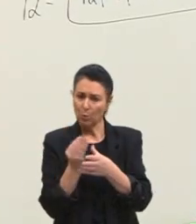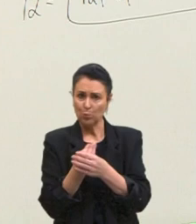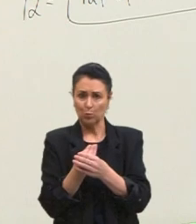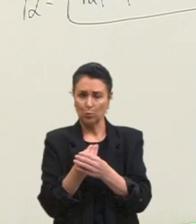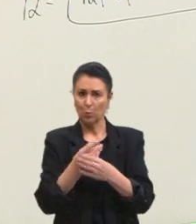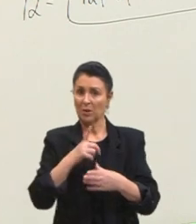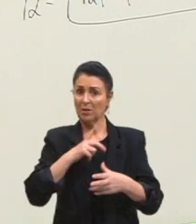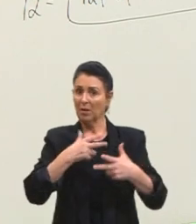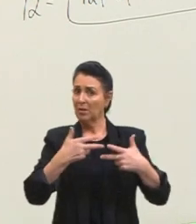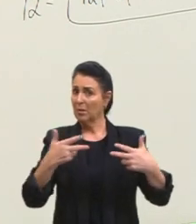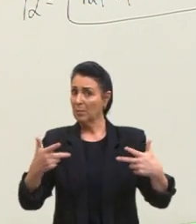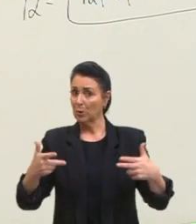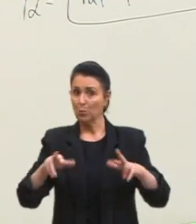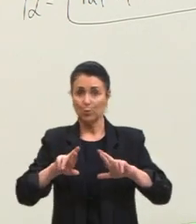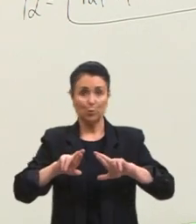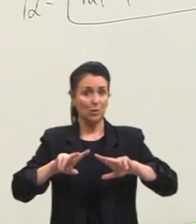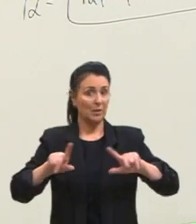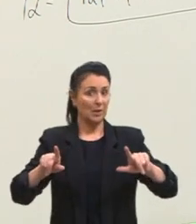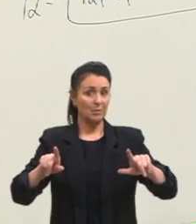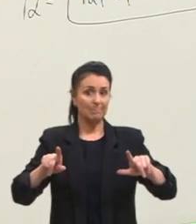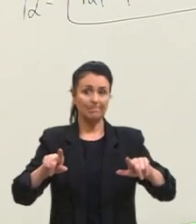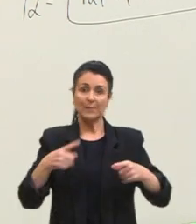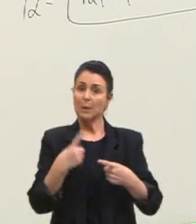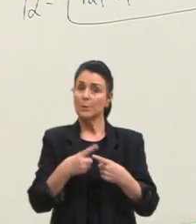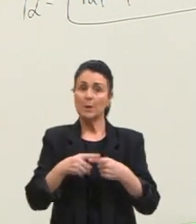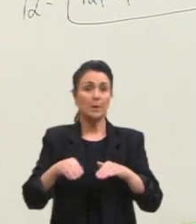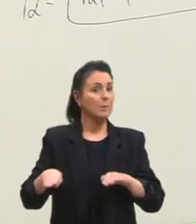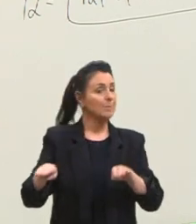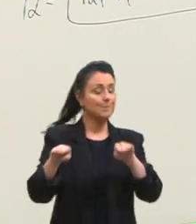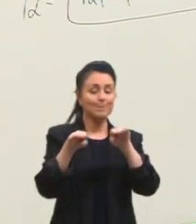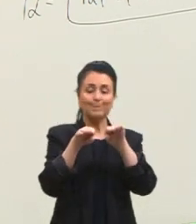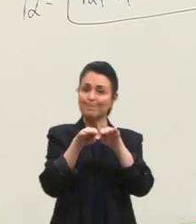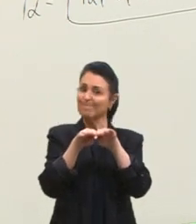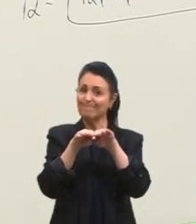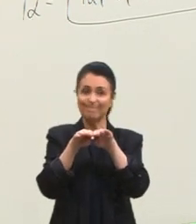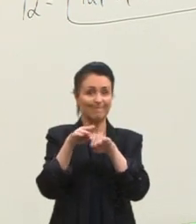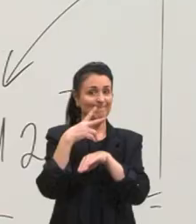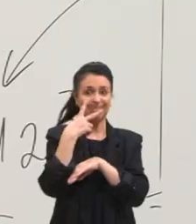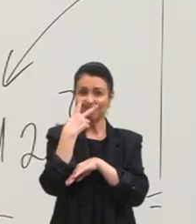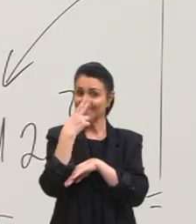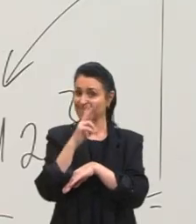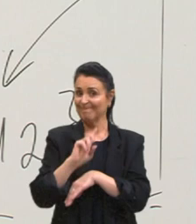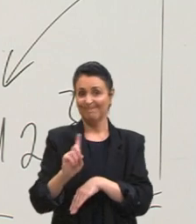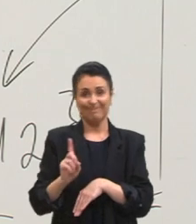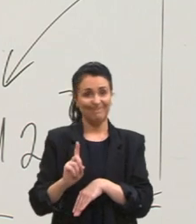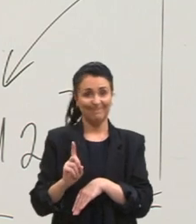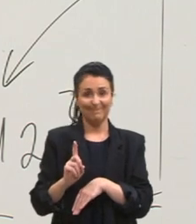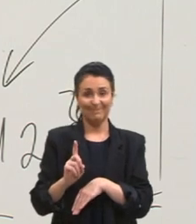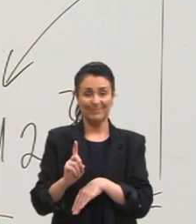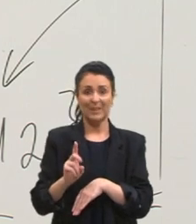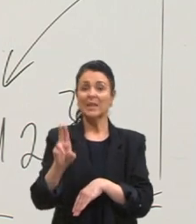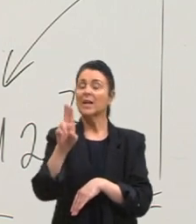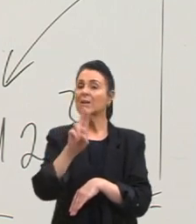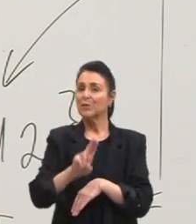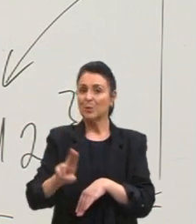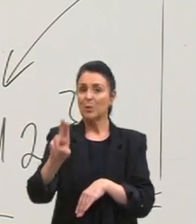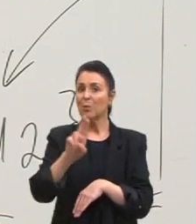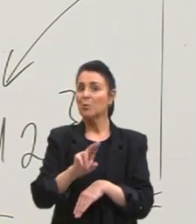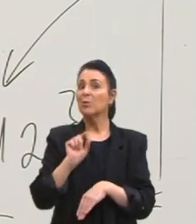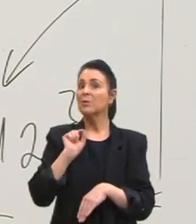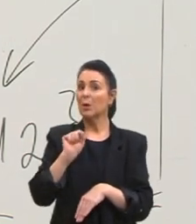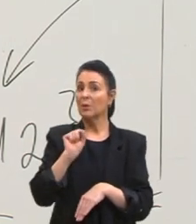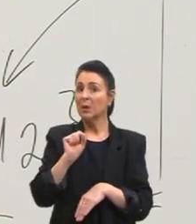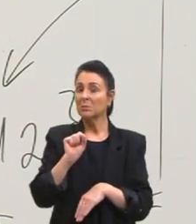outro, vai estabelecer, então, uma desigualdade de conjunto, e daí nós vamos utilizar, então, se for o caso, claro, que não é esse